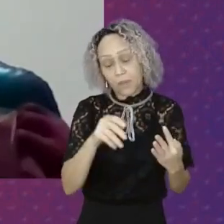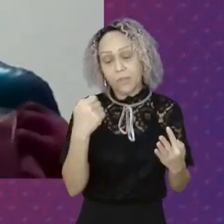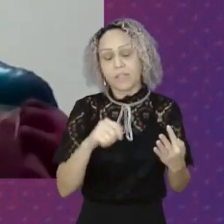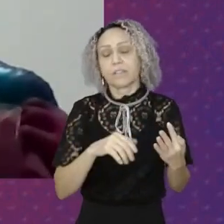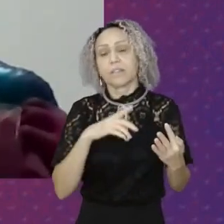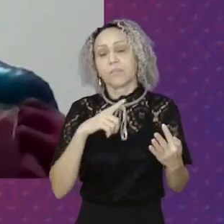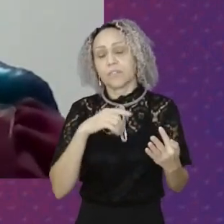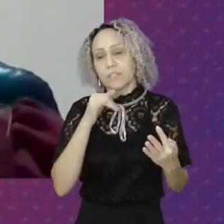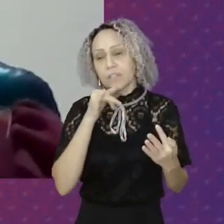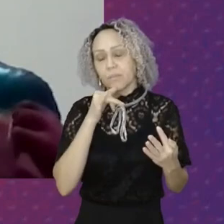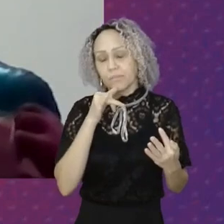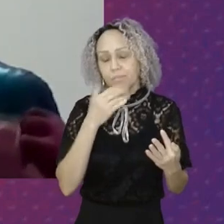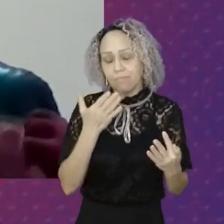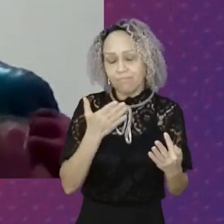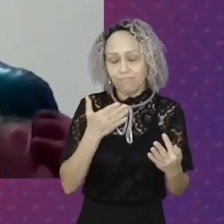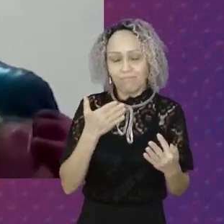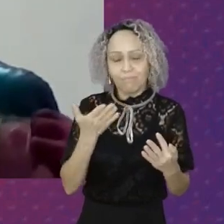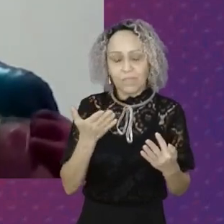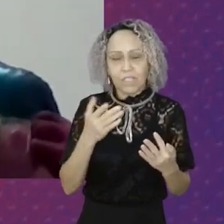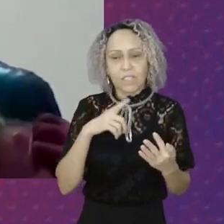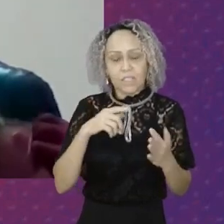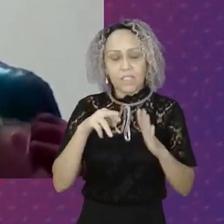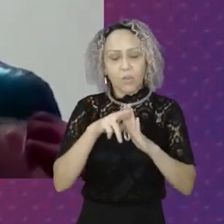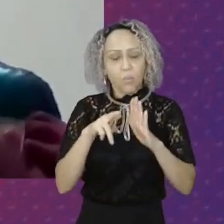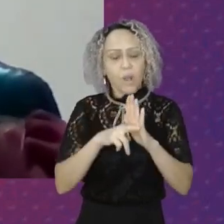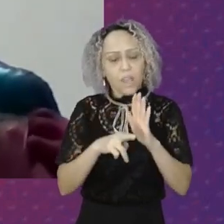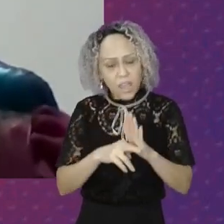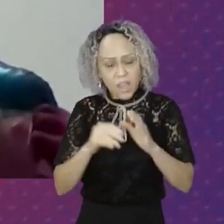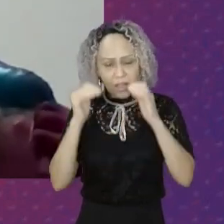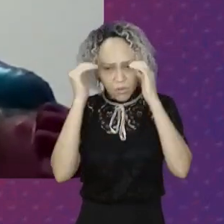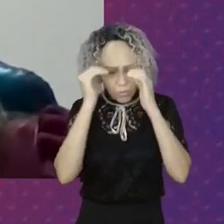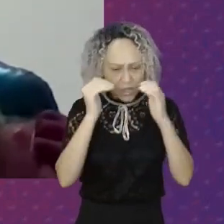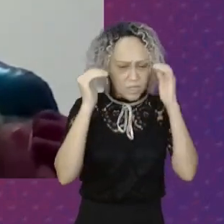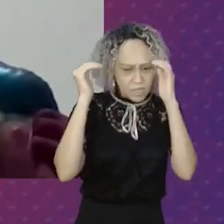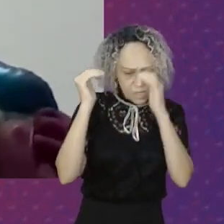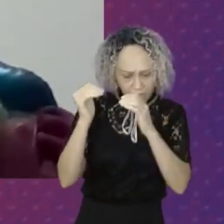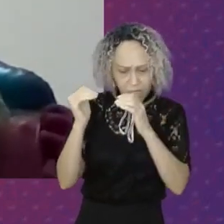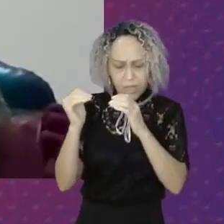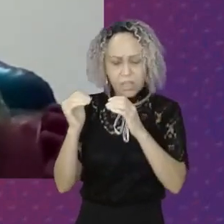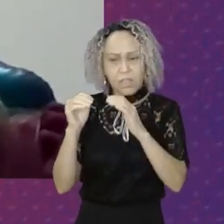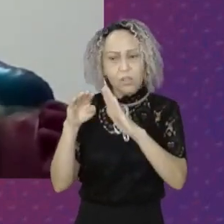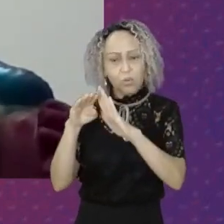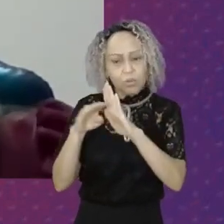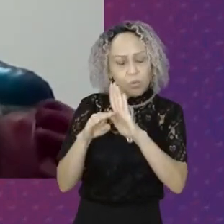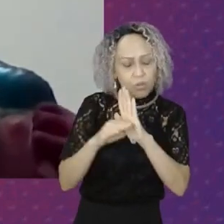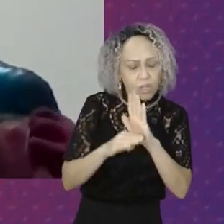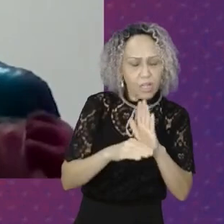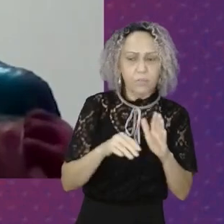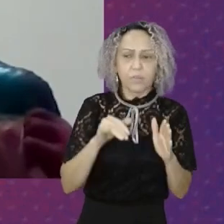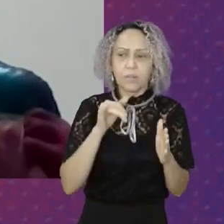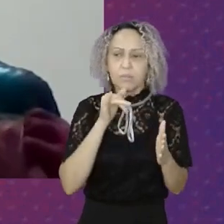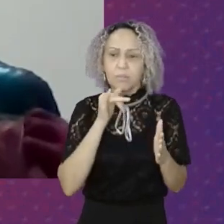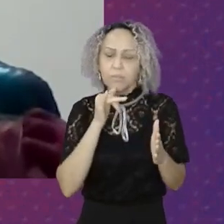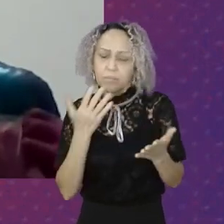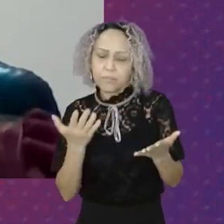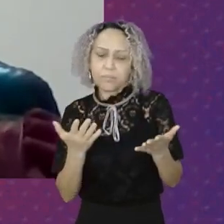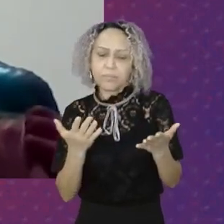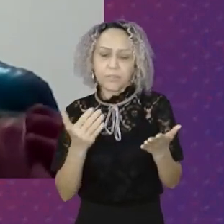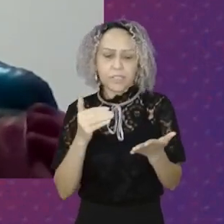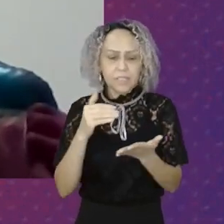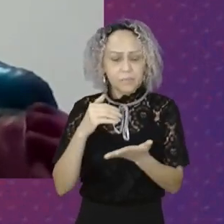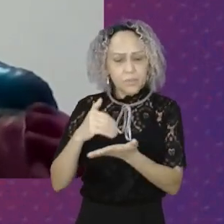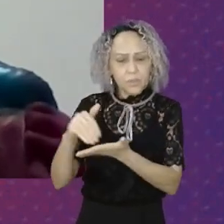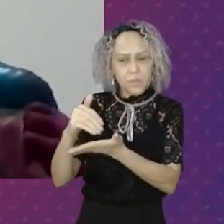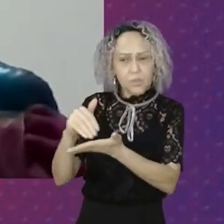uma articulação do programa Bolsa Família com outros programas oriundos de outras